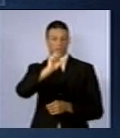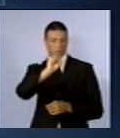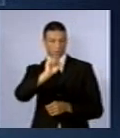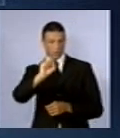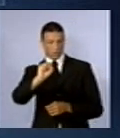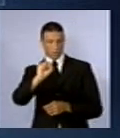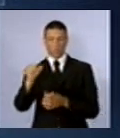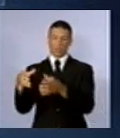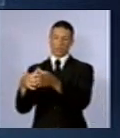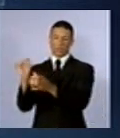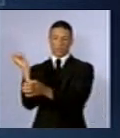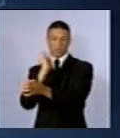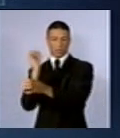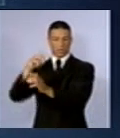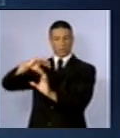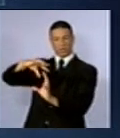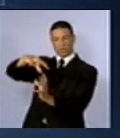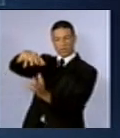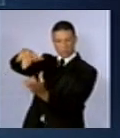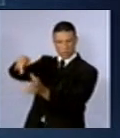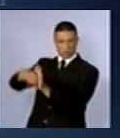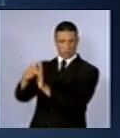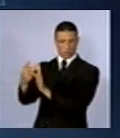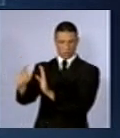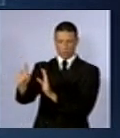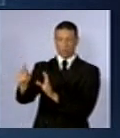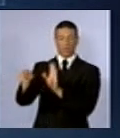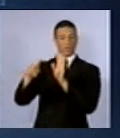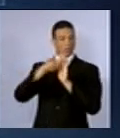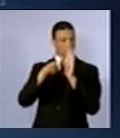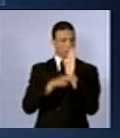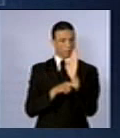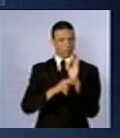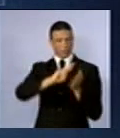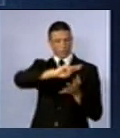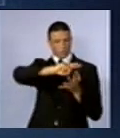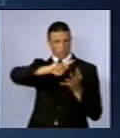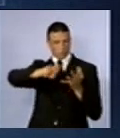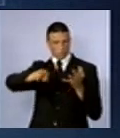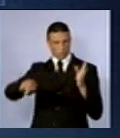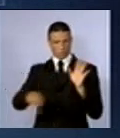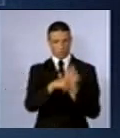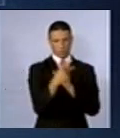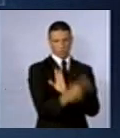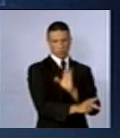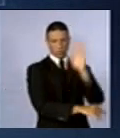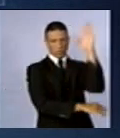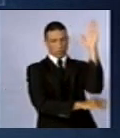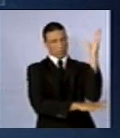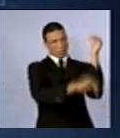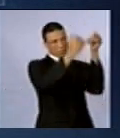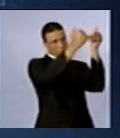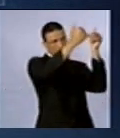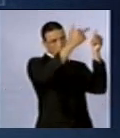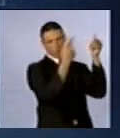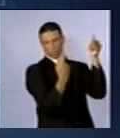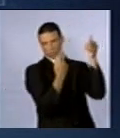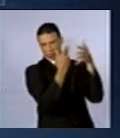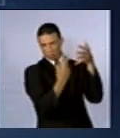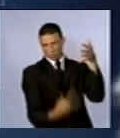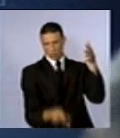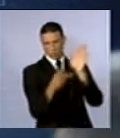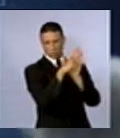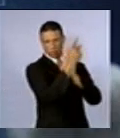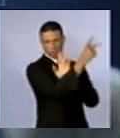Eletrotécnica Internacional, que fundamentalmente fixa as características das linhas de transmissão em termos